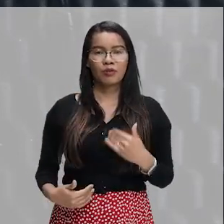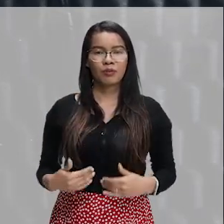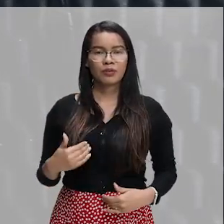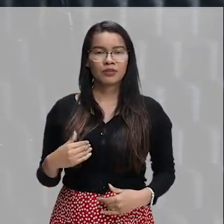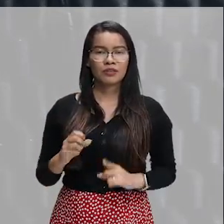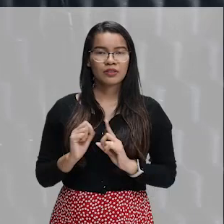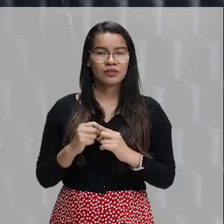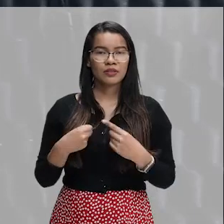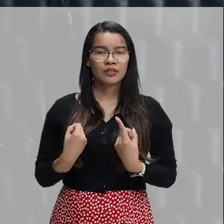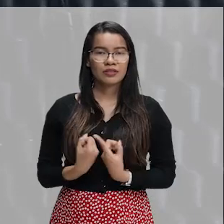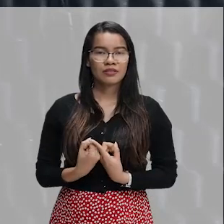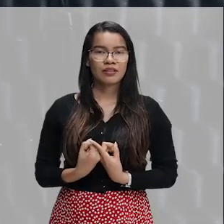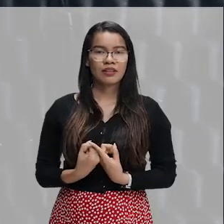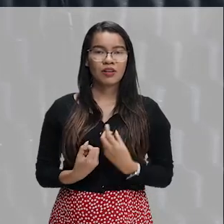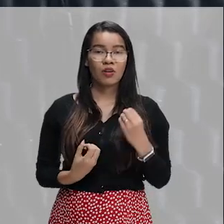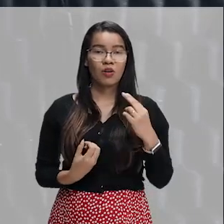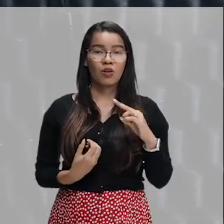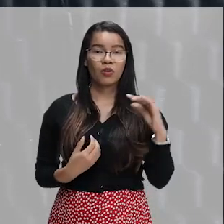vão trazer